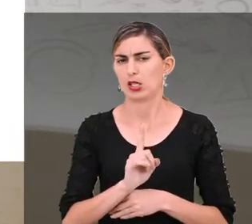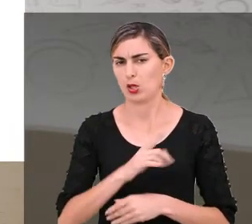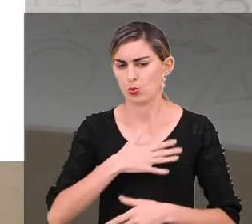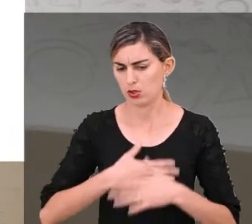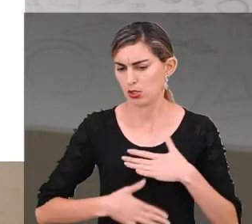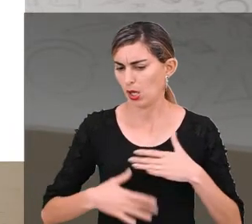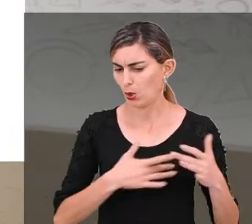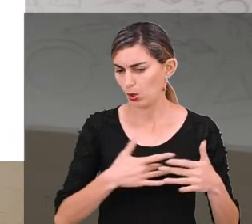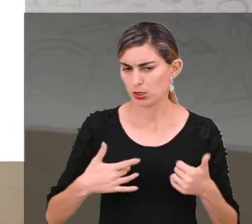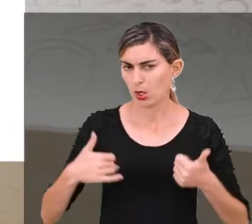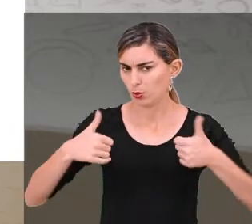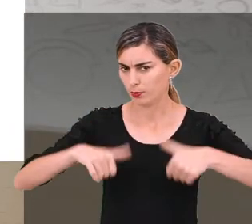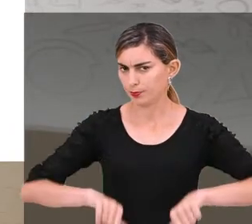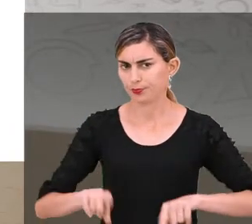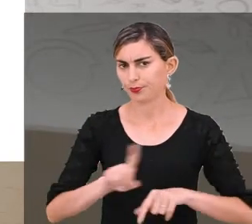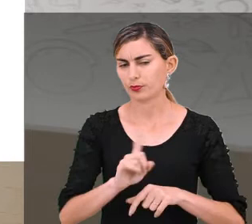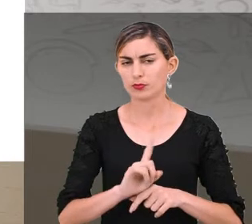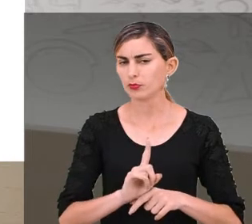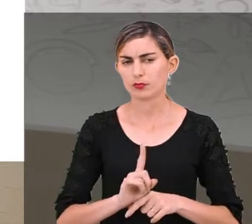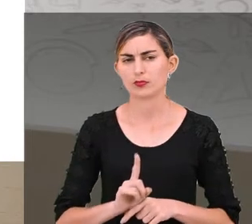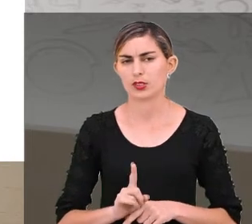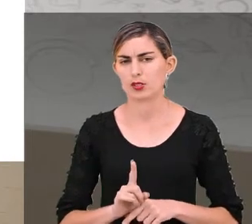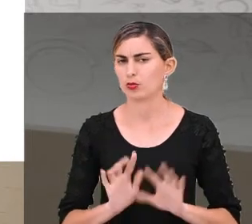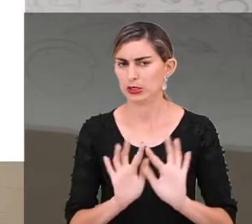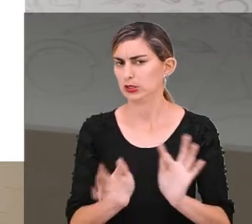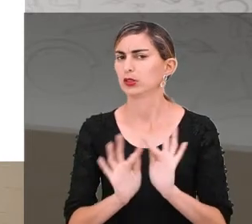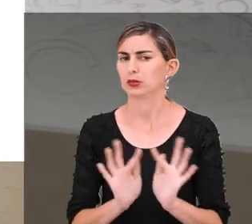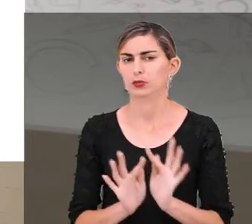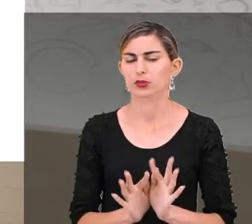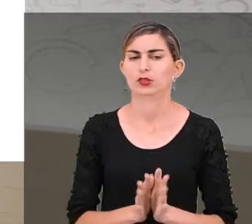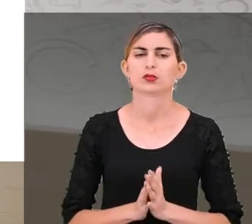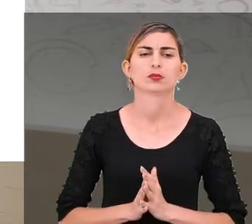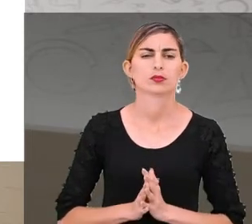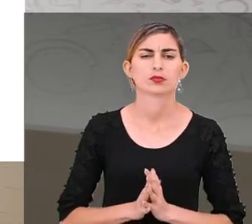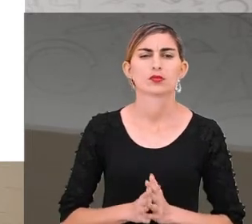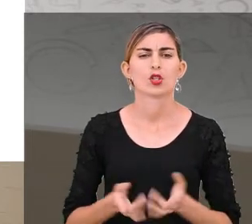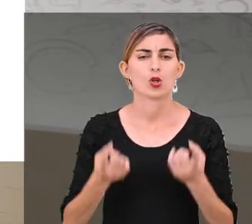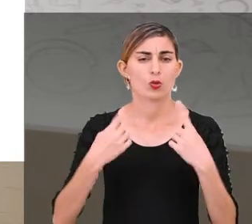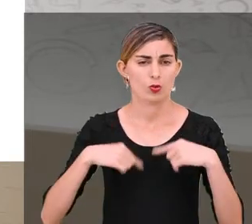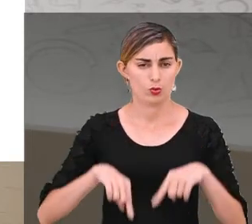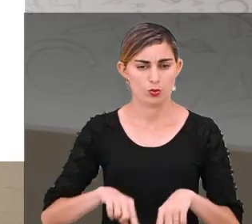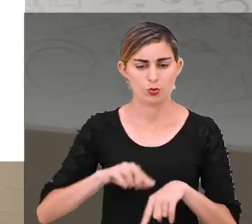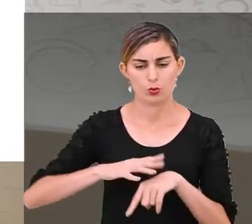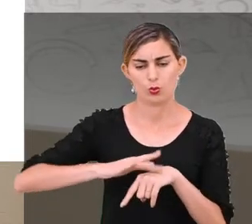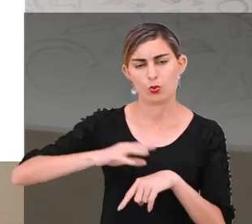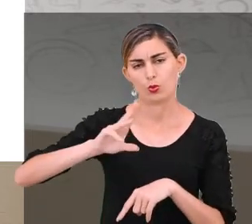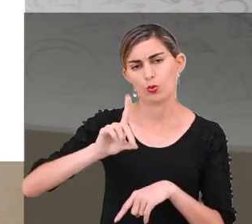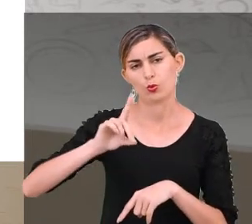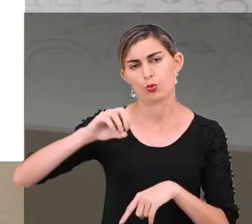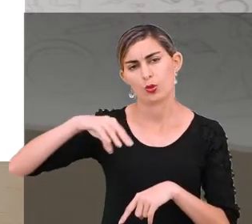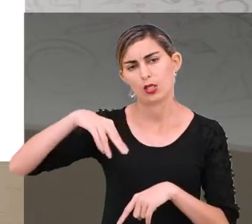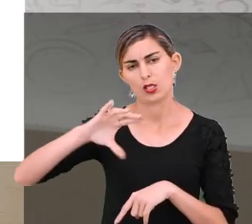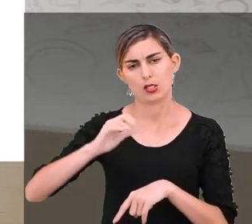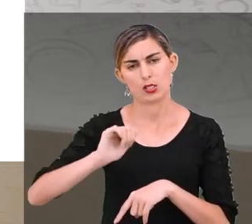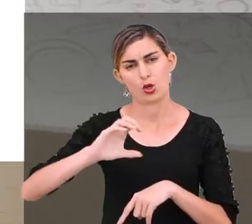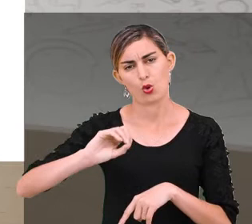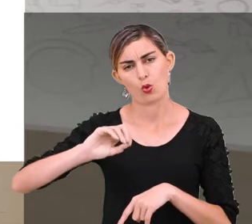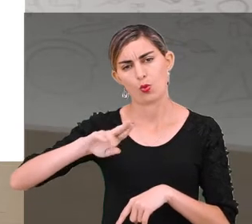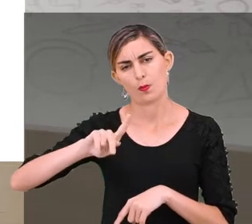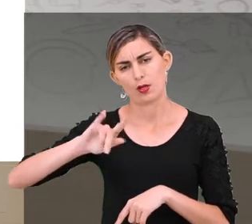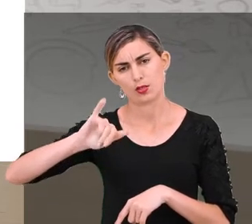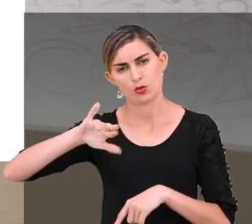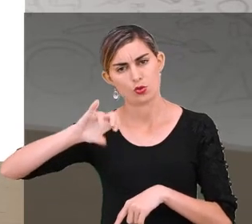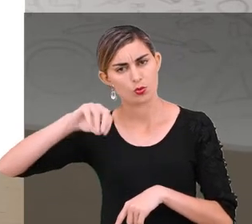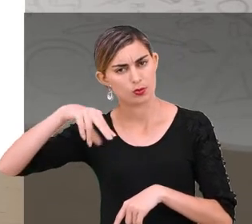resulta danos à saúde e à integridade física do trabalhador. Com relação à doença ocupacional,